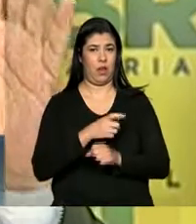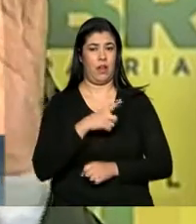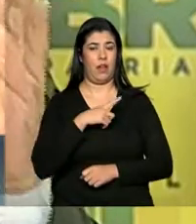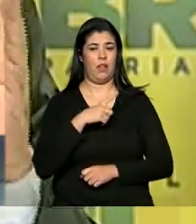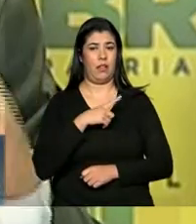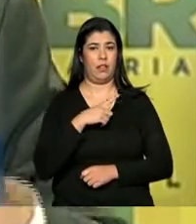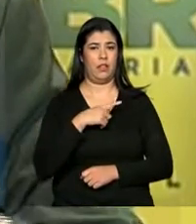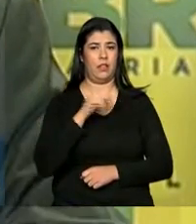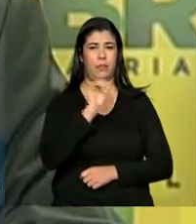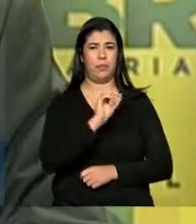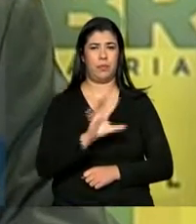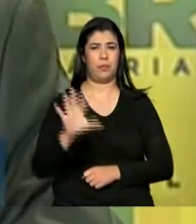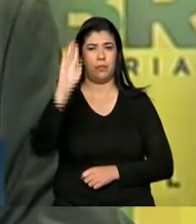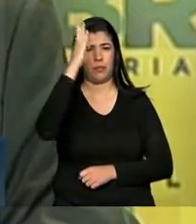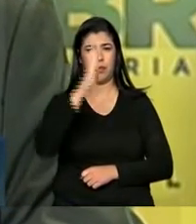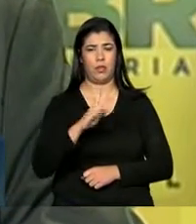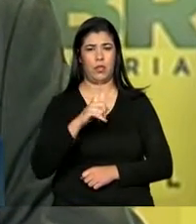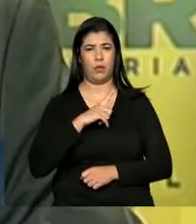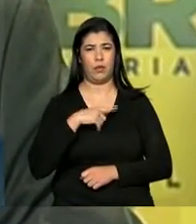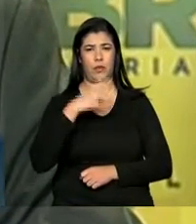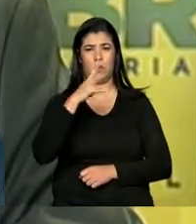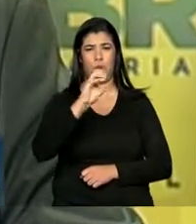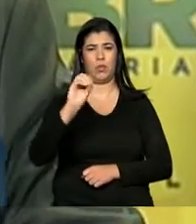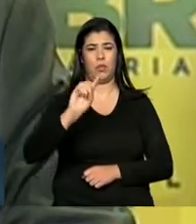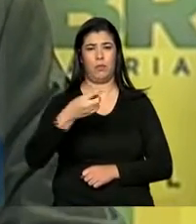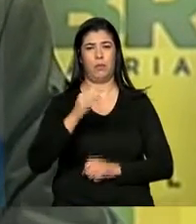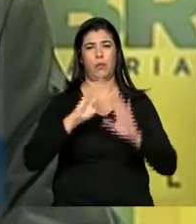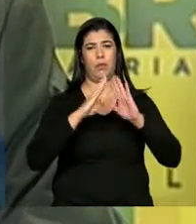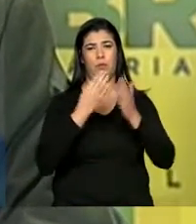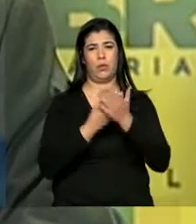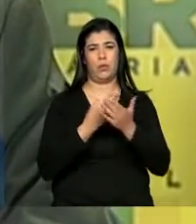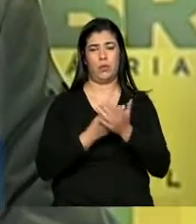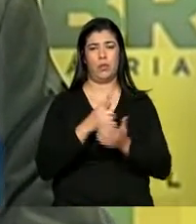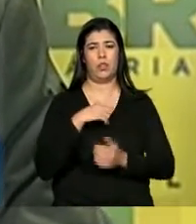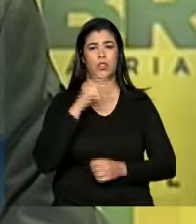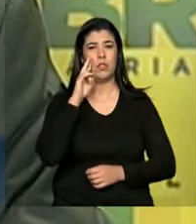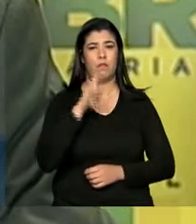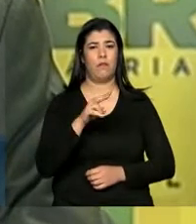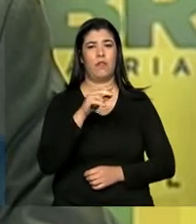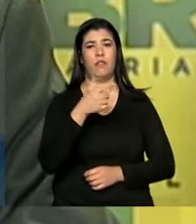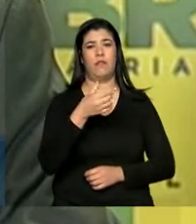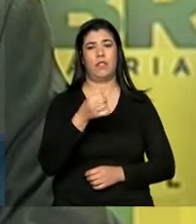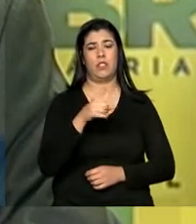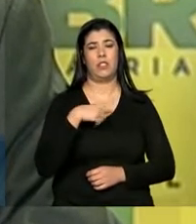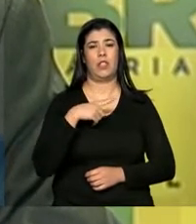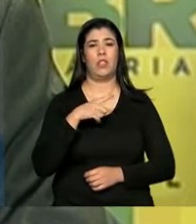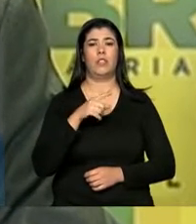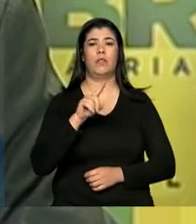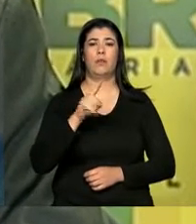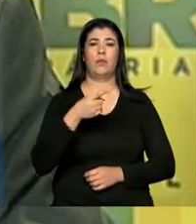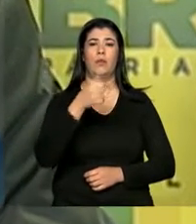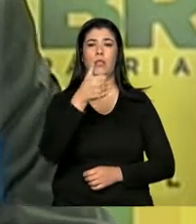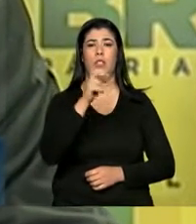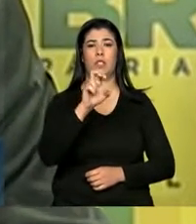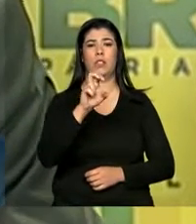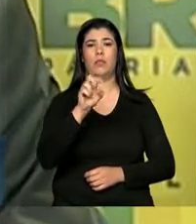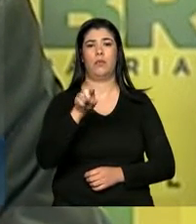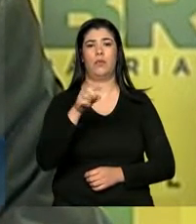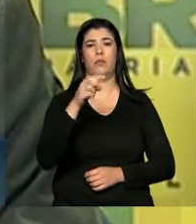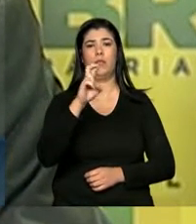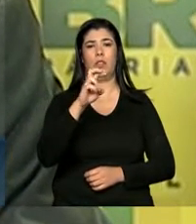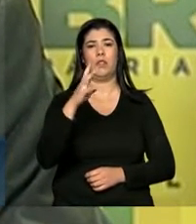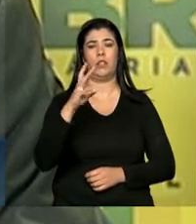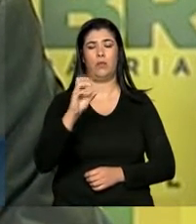quase 200.000 escolas no geral, apenas 26.000 no ensino médio. Dessas, 15.640